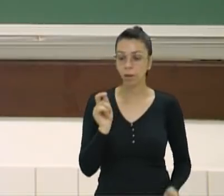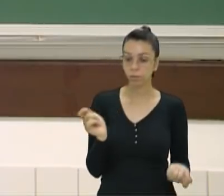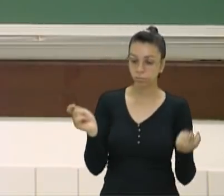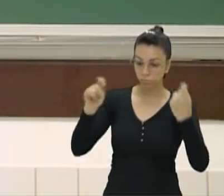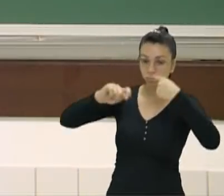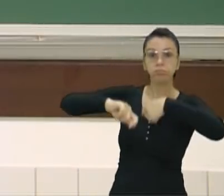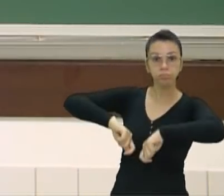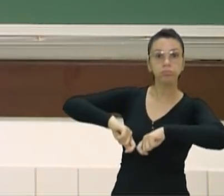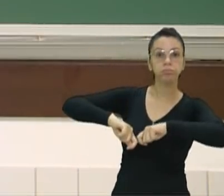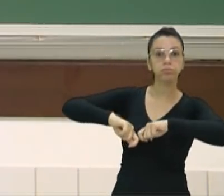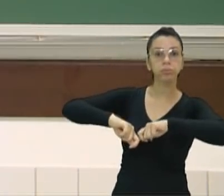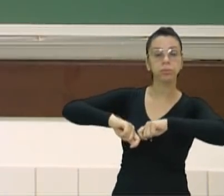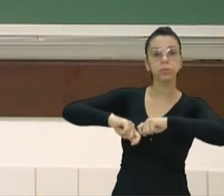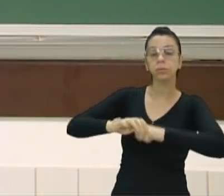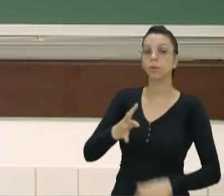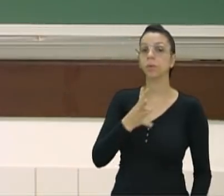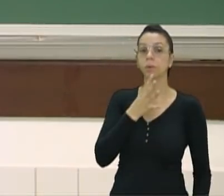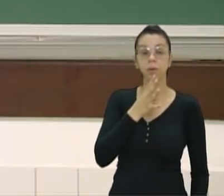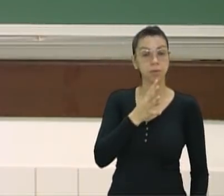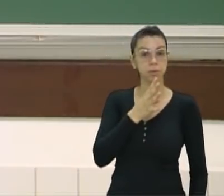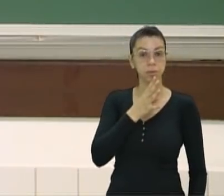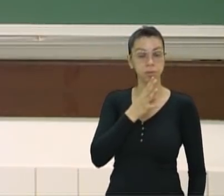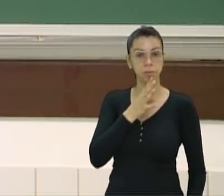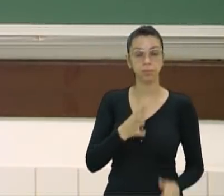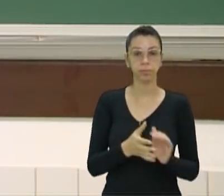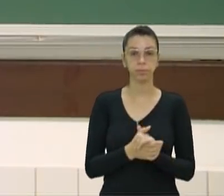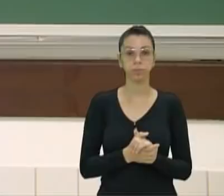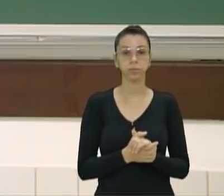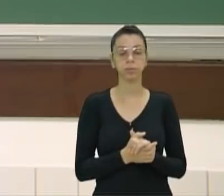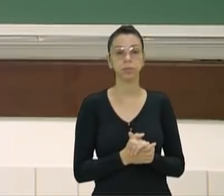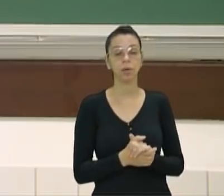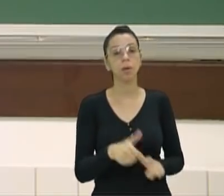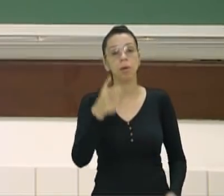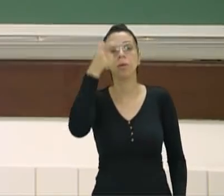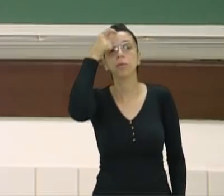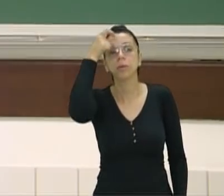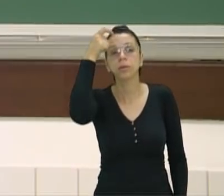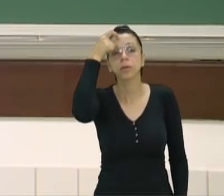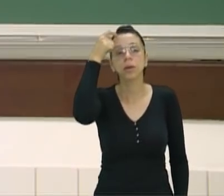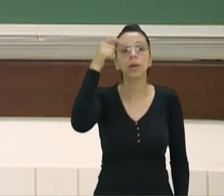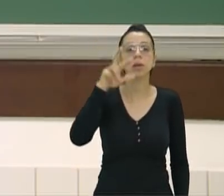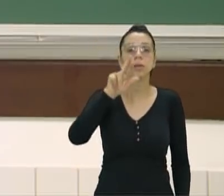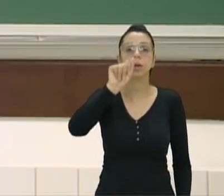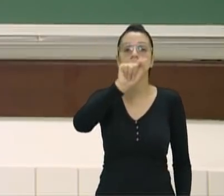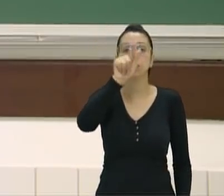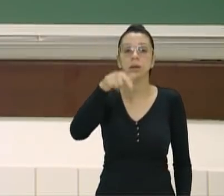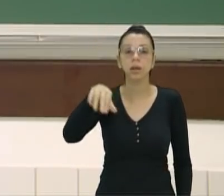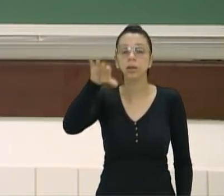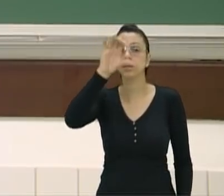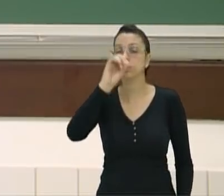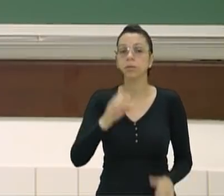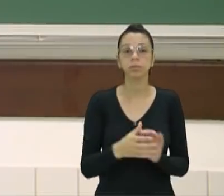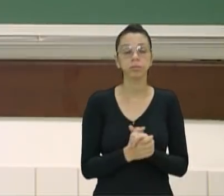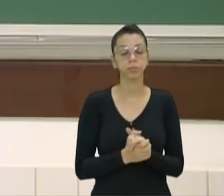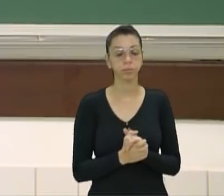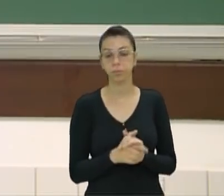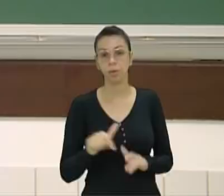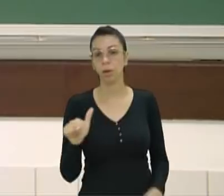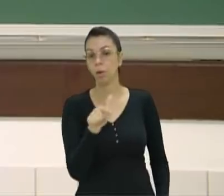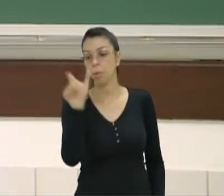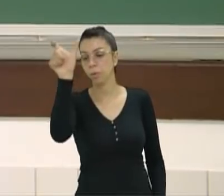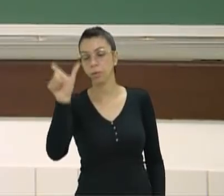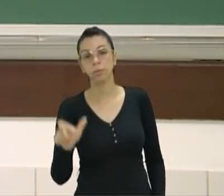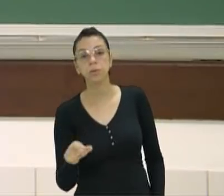é totalmente viável a razão, os nossos sentidos, e outros que não, outros que vão duvidar da nossa capacidade de conhecer o